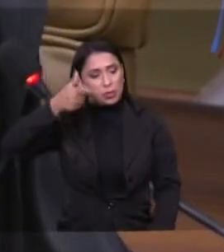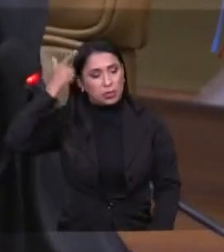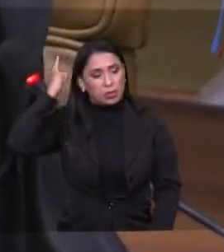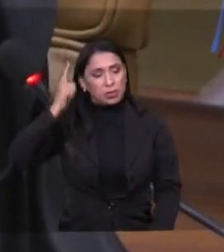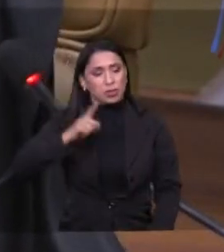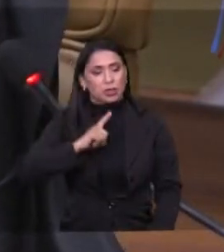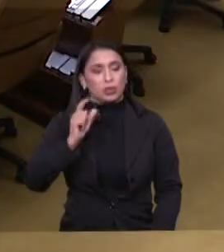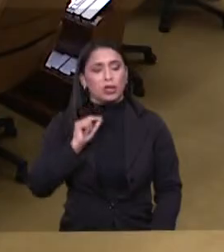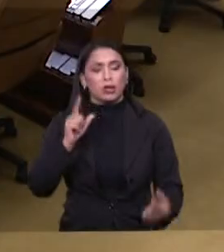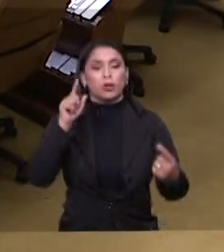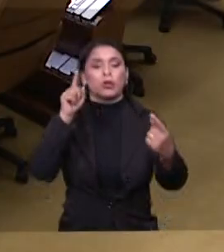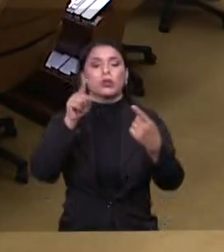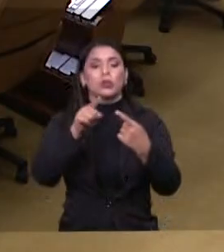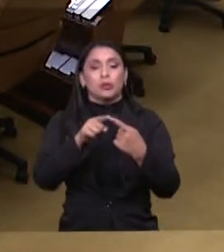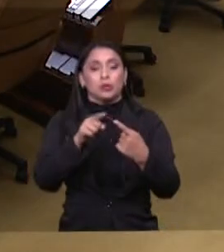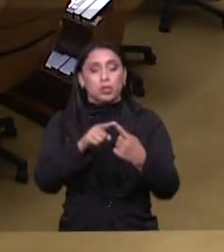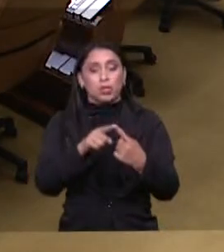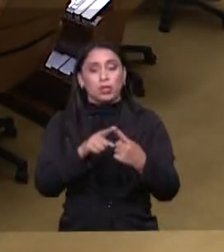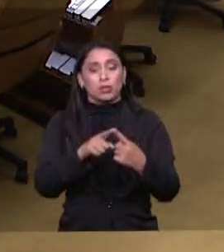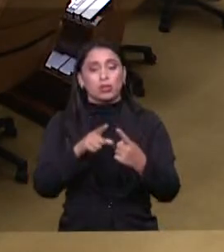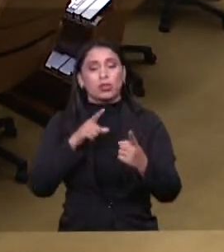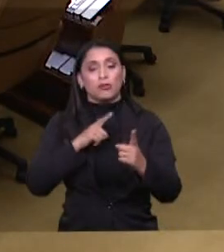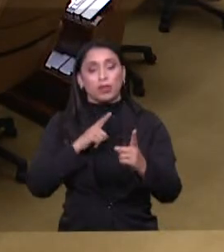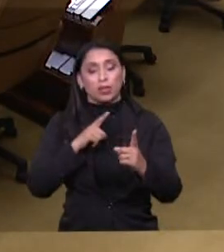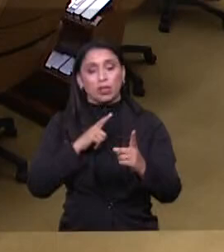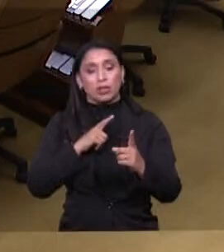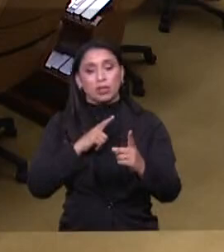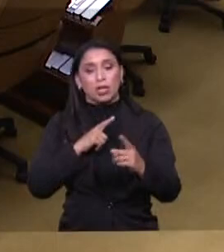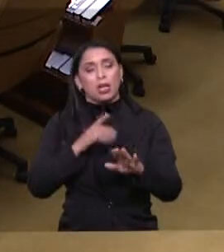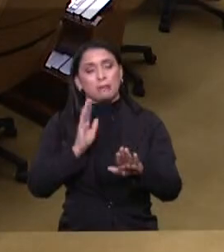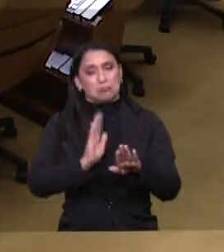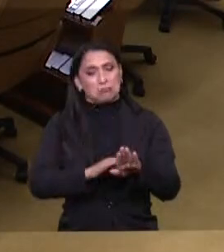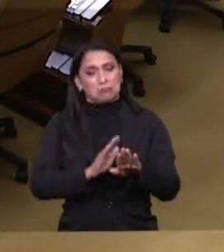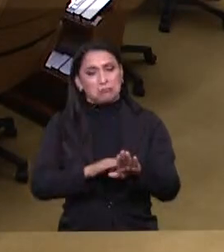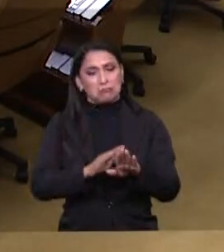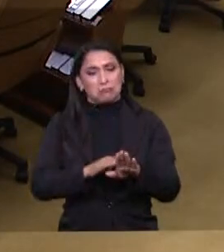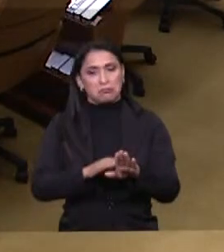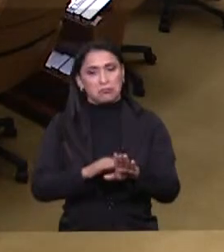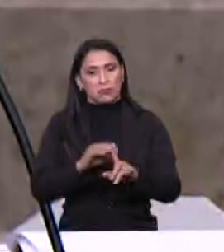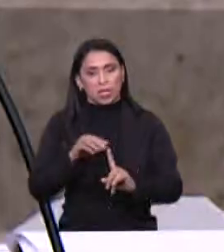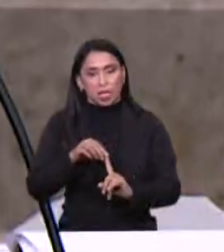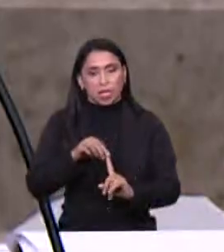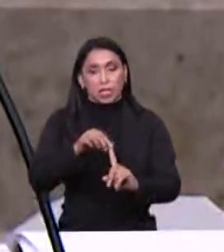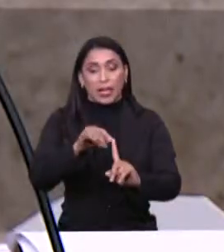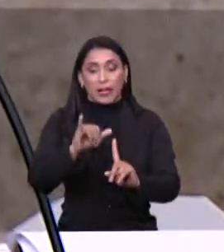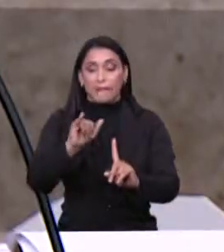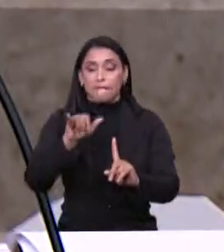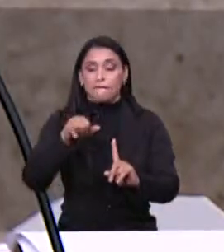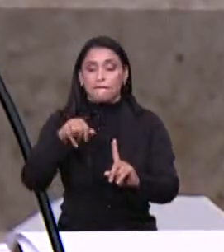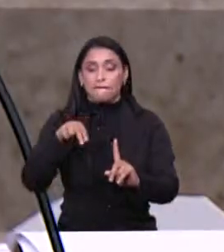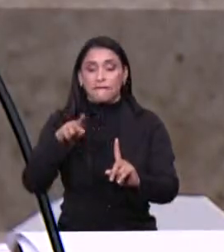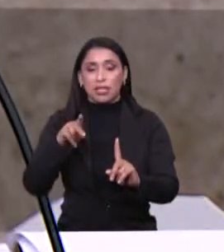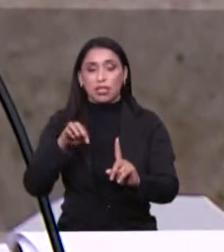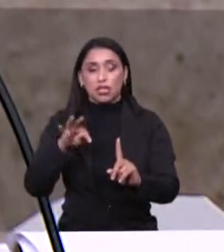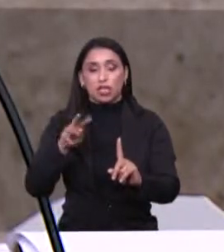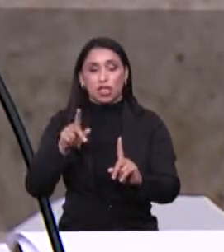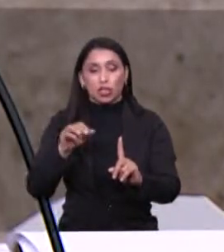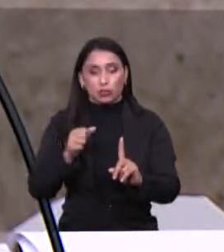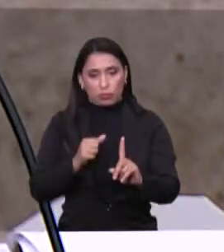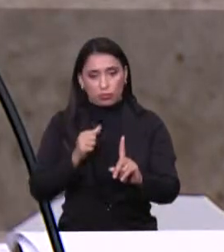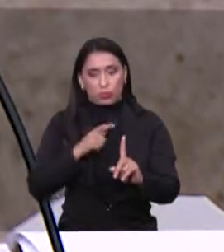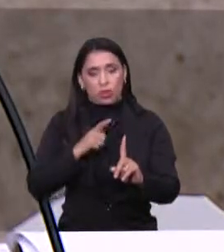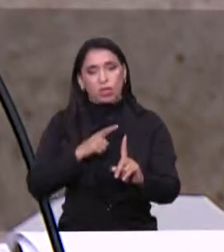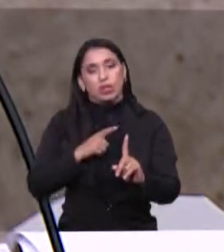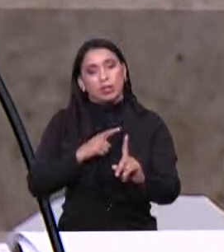sentido de que será investido. A ideia é que designação se entenda como investidura e que não haja discricionariedade.